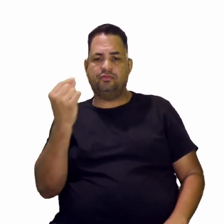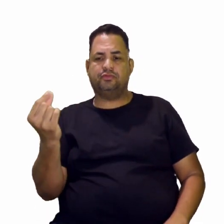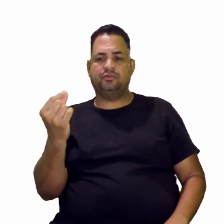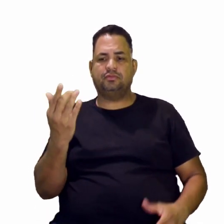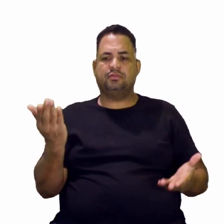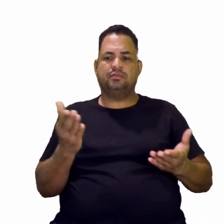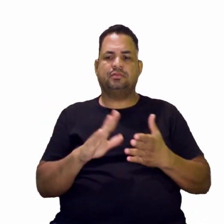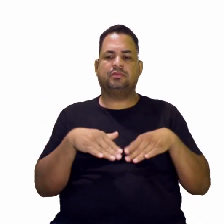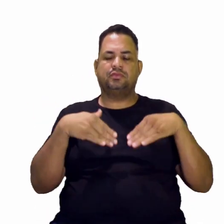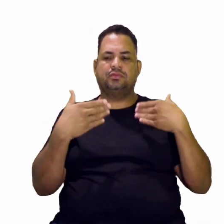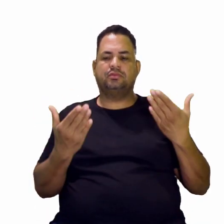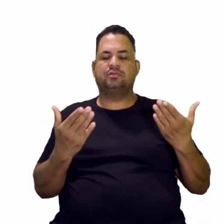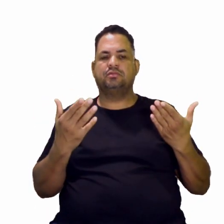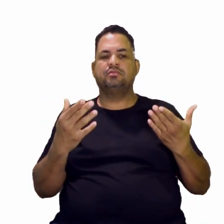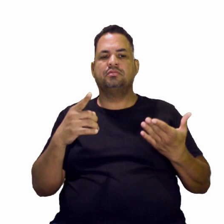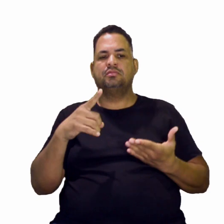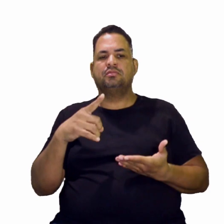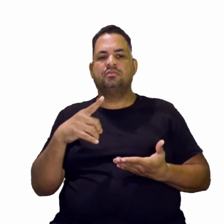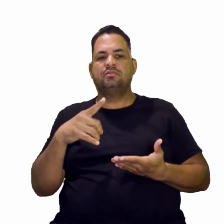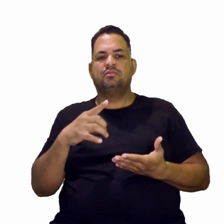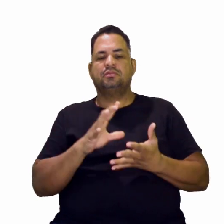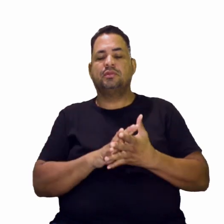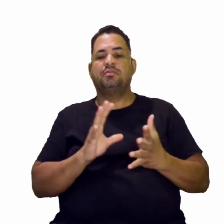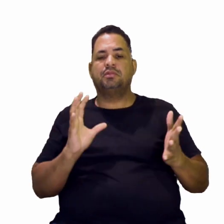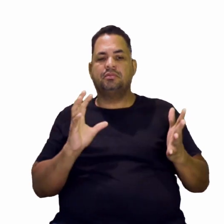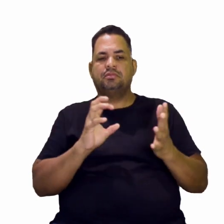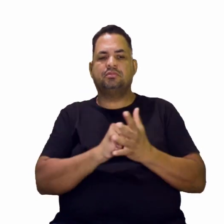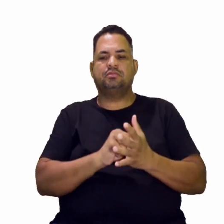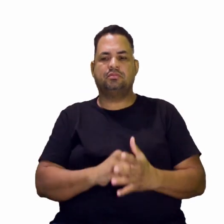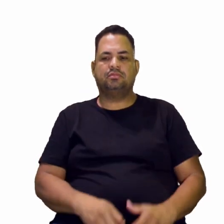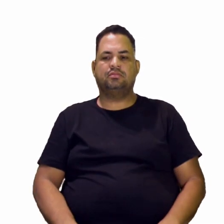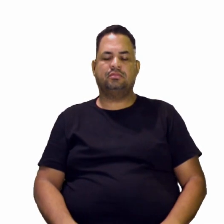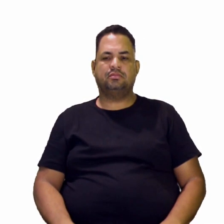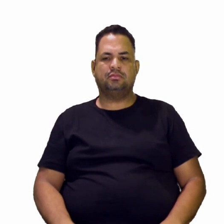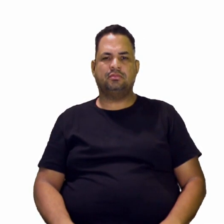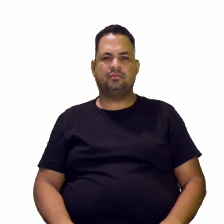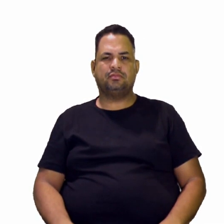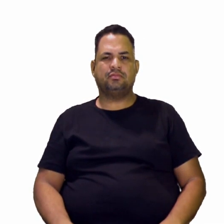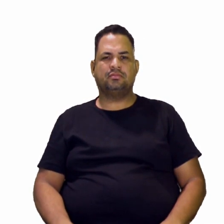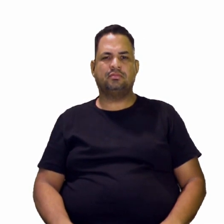no momento ali da predação.